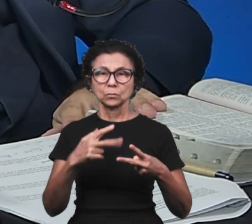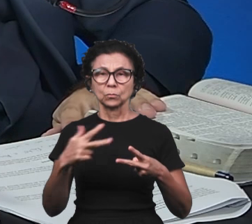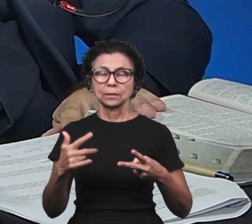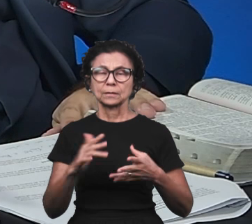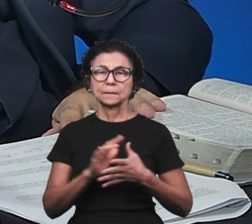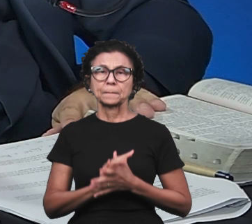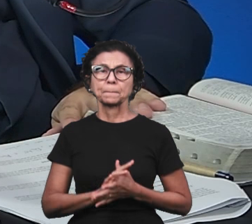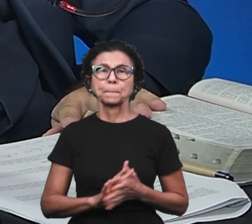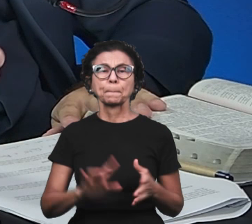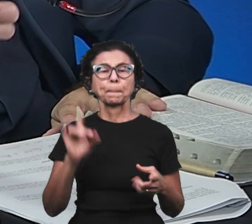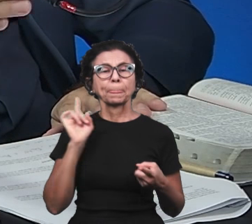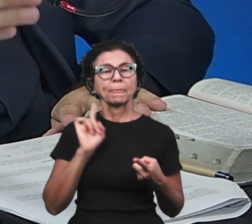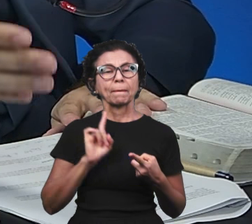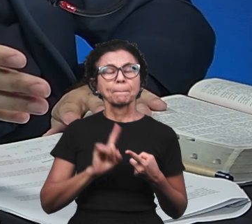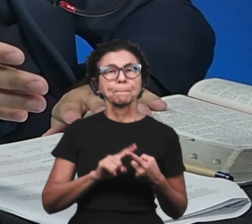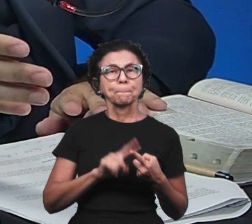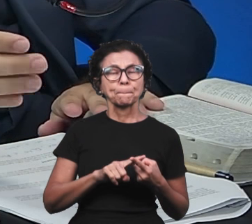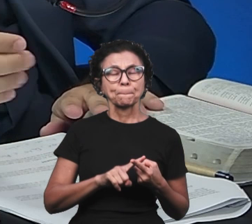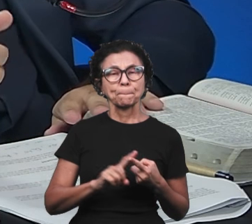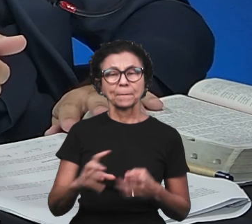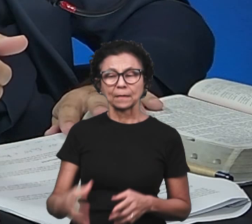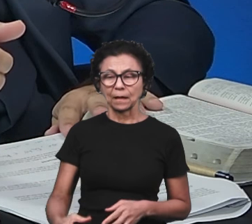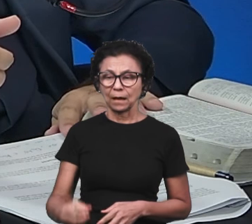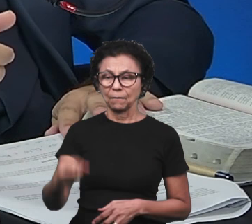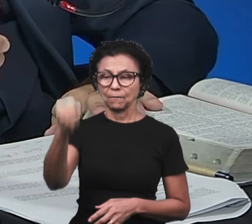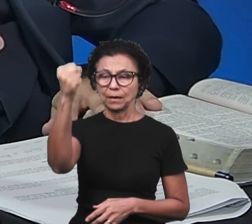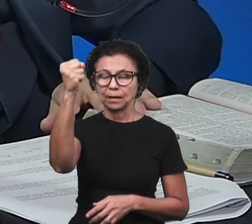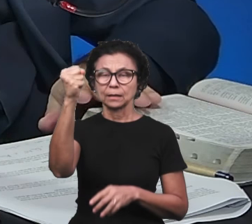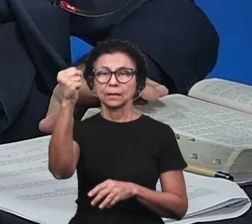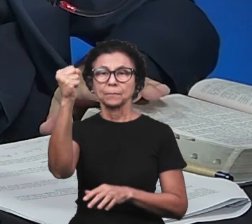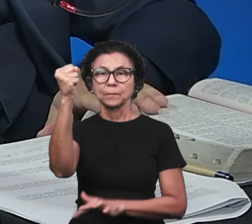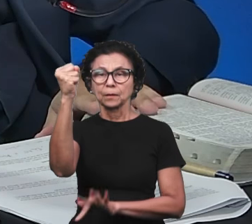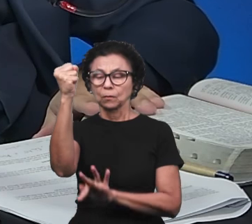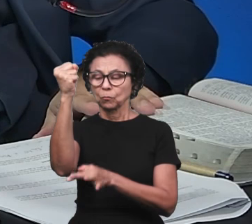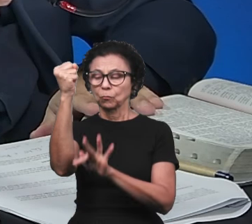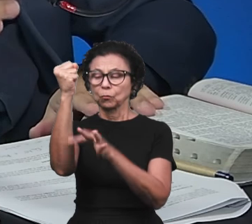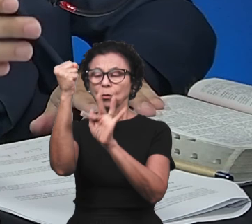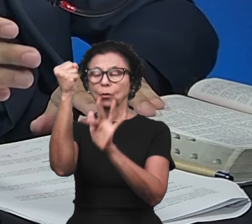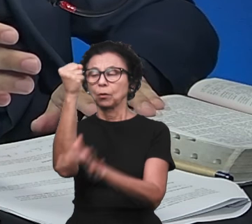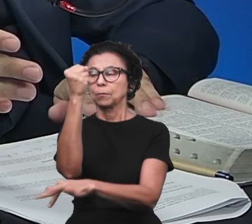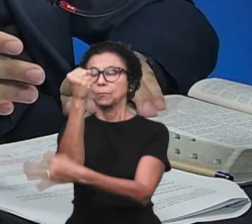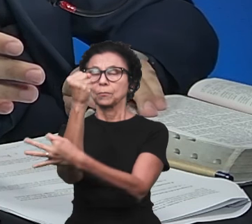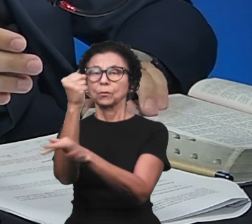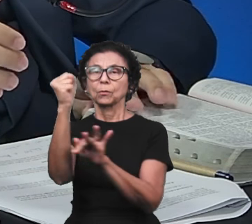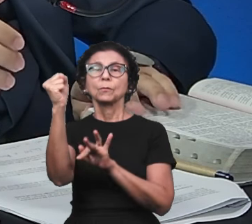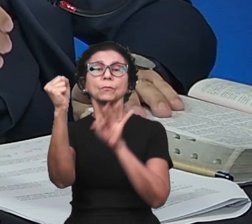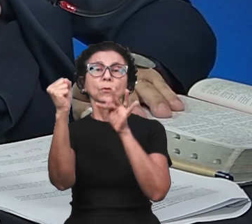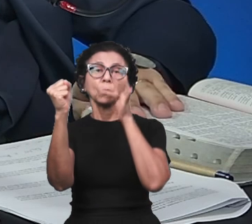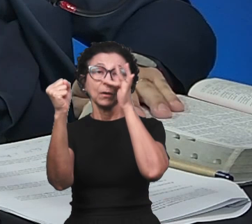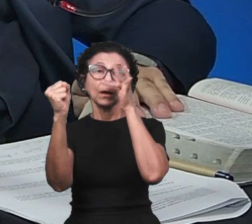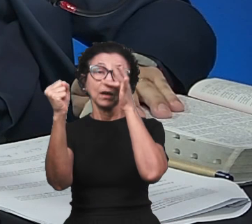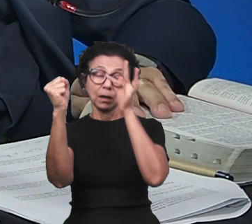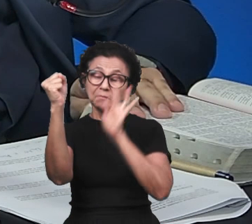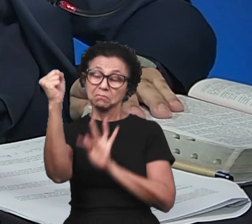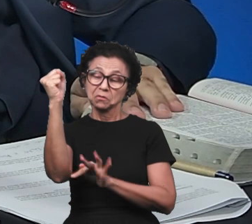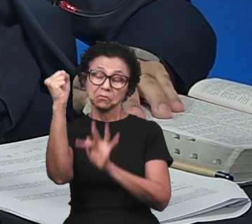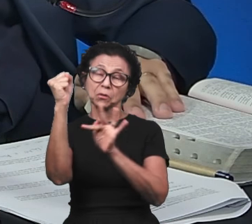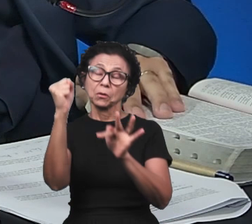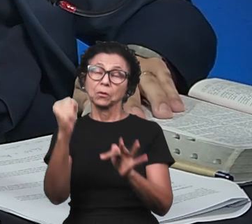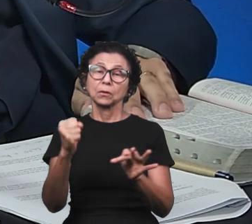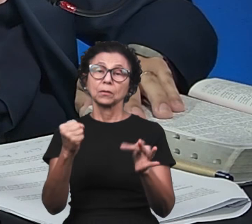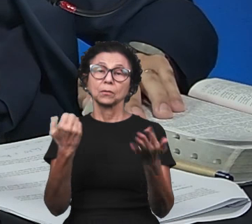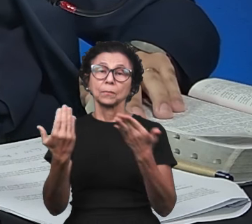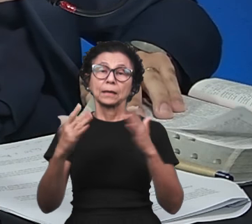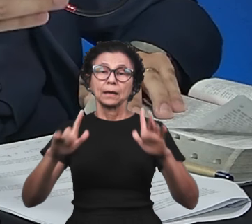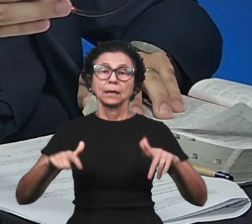Primeiro, ela produz flores. É a bênção do Espírito Santo, a ação do Espírito